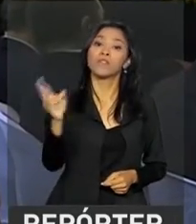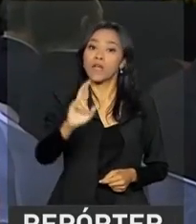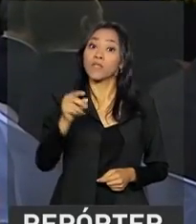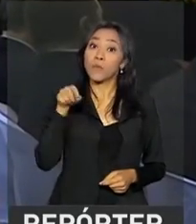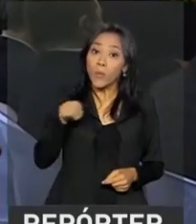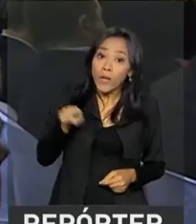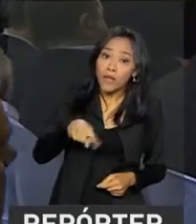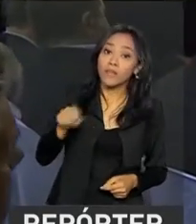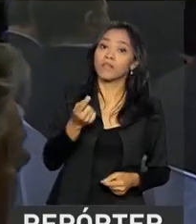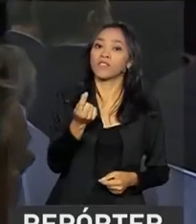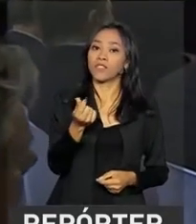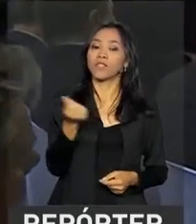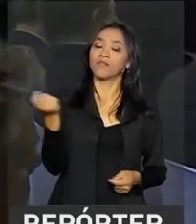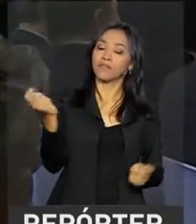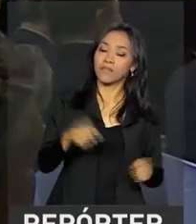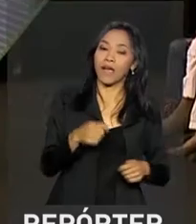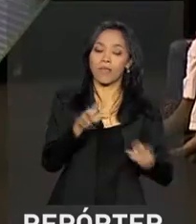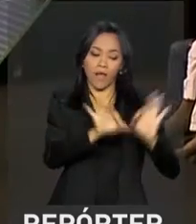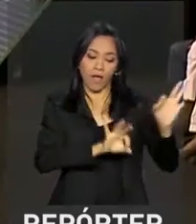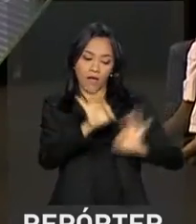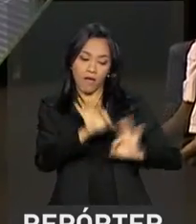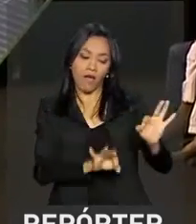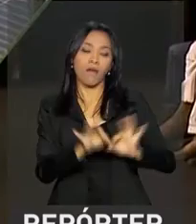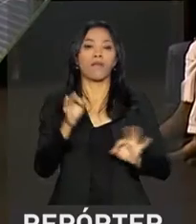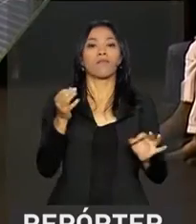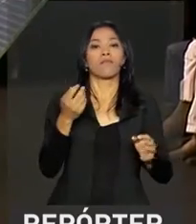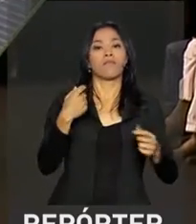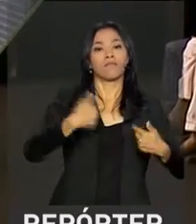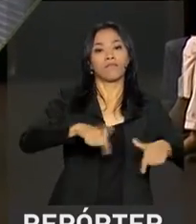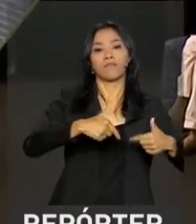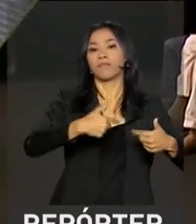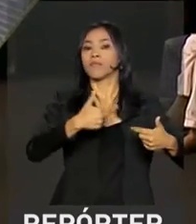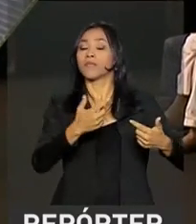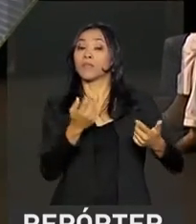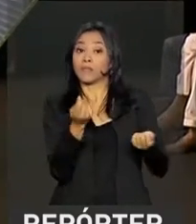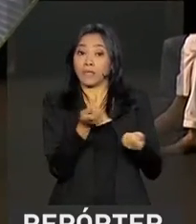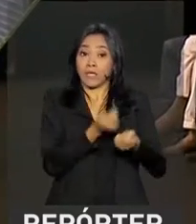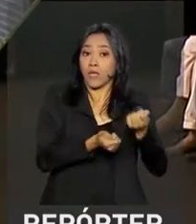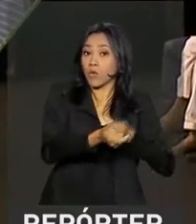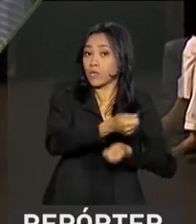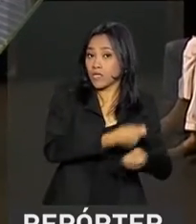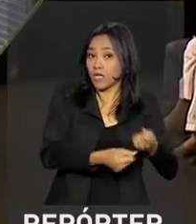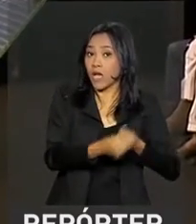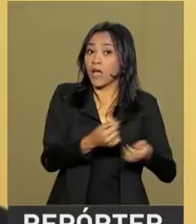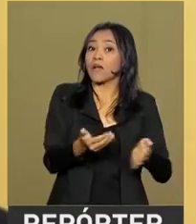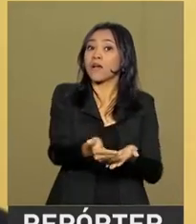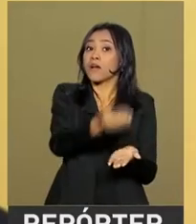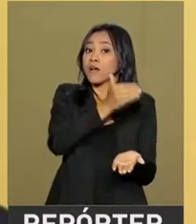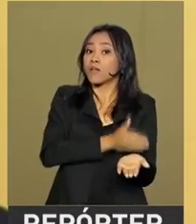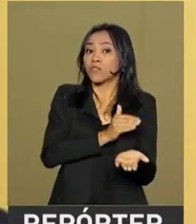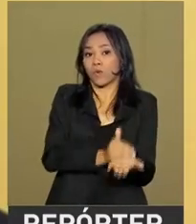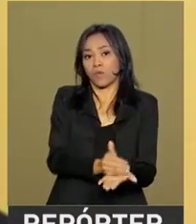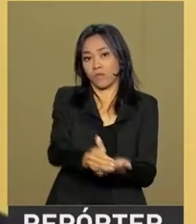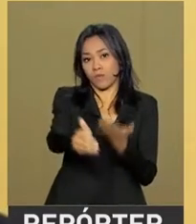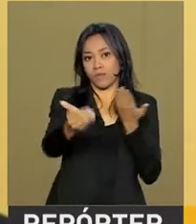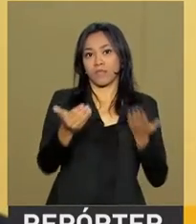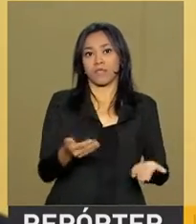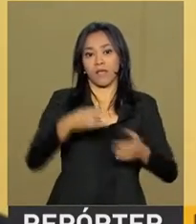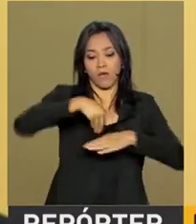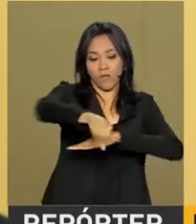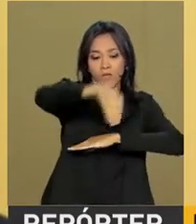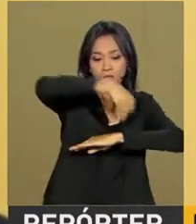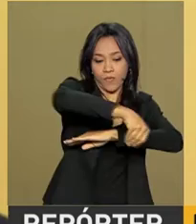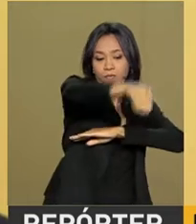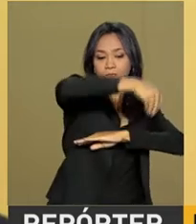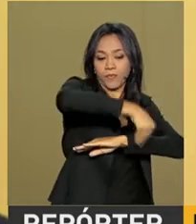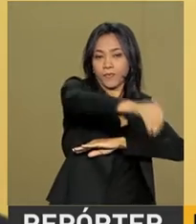podem planejar as compras e negociar todos os insumos necessários antes do início da safra. Para que o produtor possa